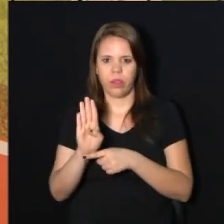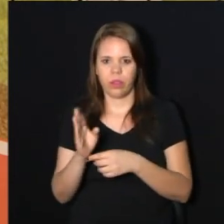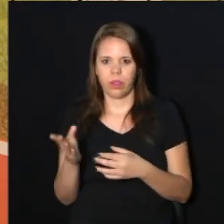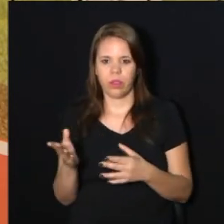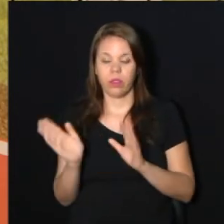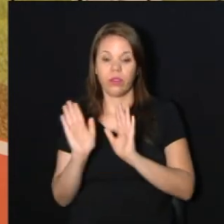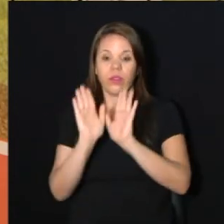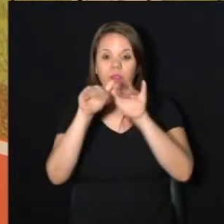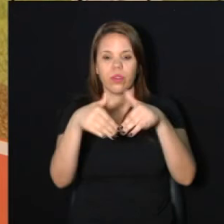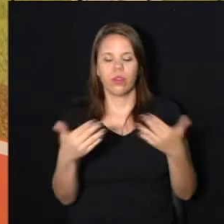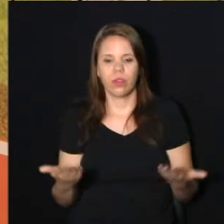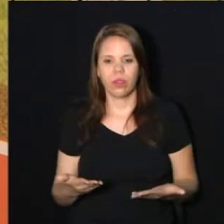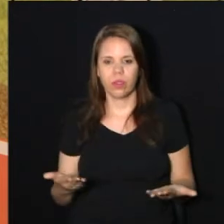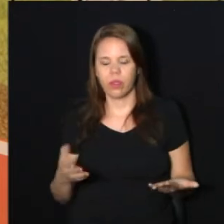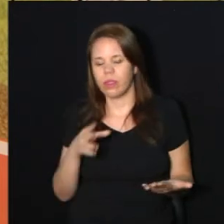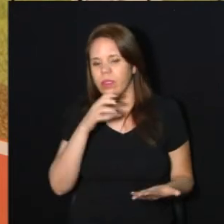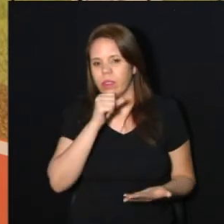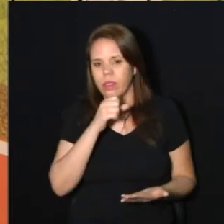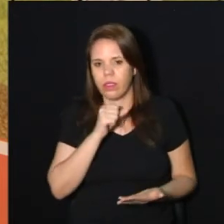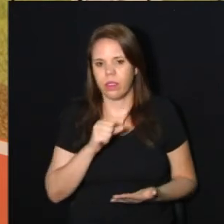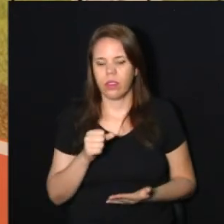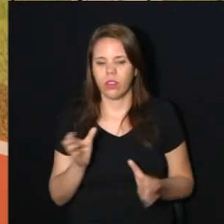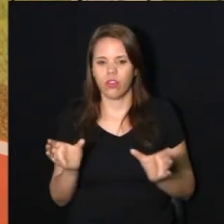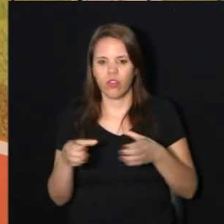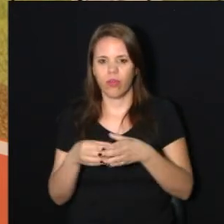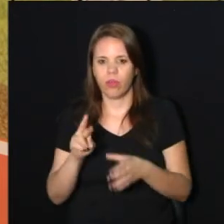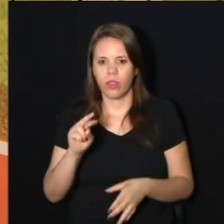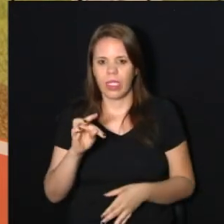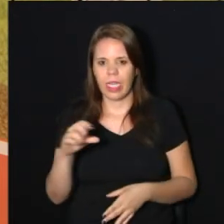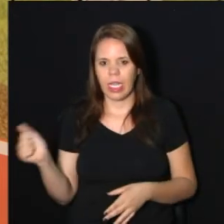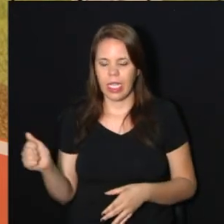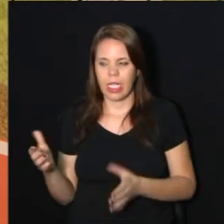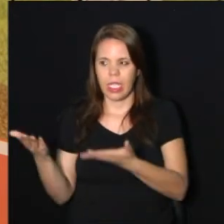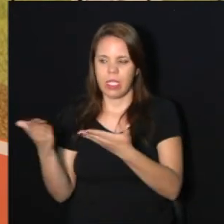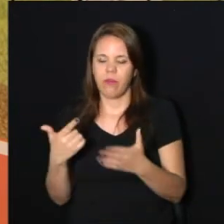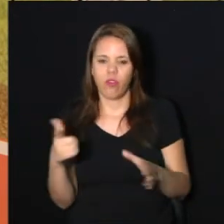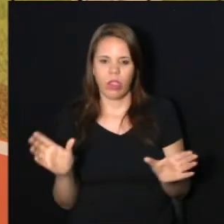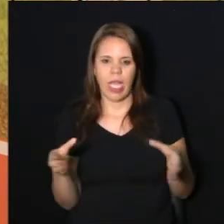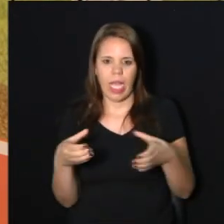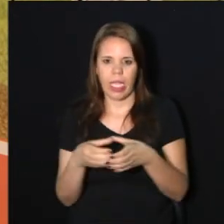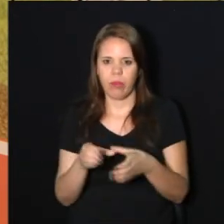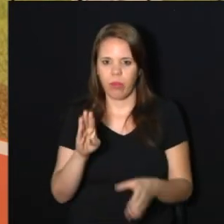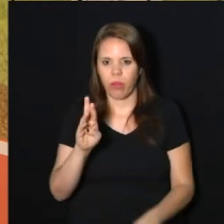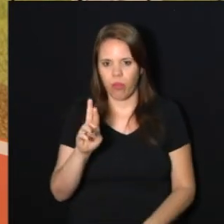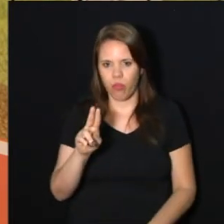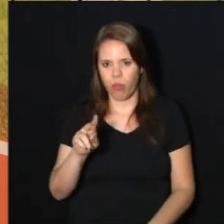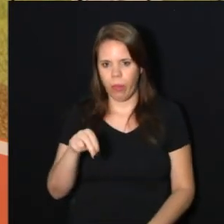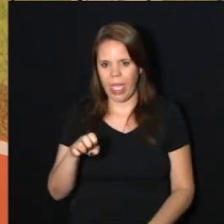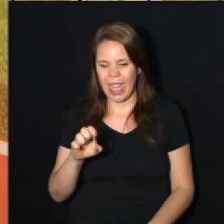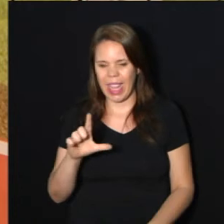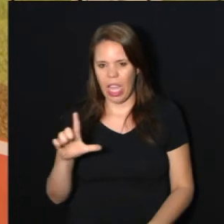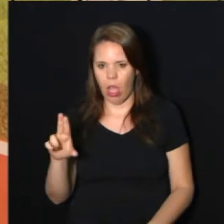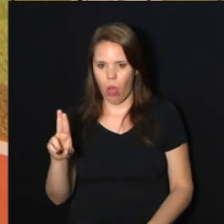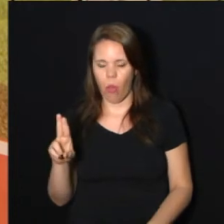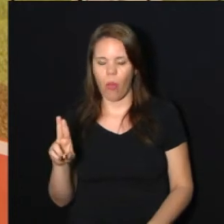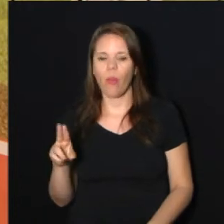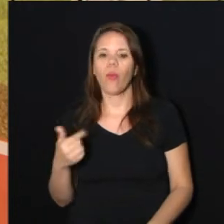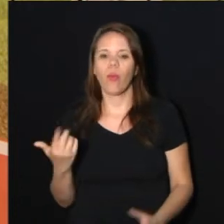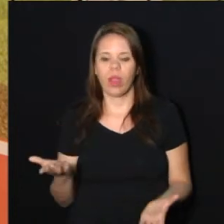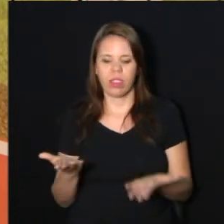vôlei agora, porque no sábado o Renata recebeu a equipe de Blumenau aqui em Campinas, no ginásio do Taquaral, e venceu